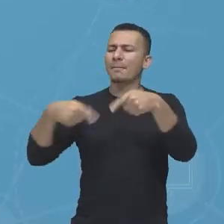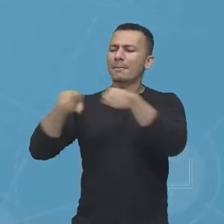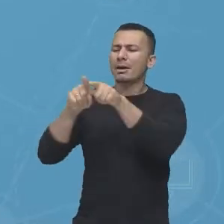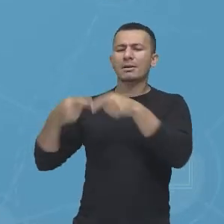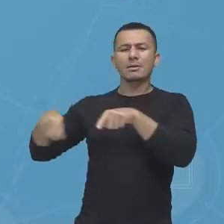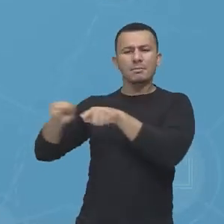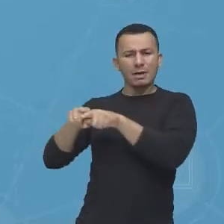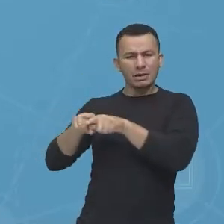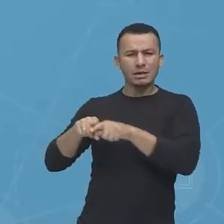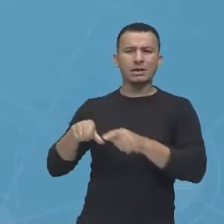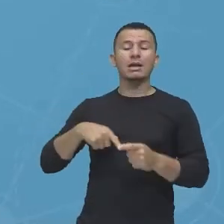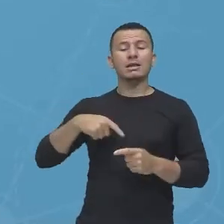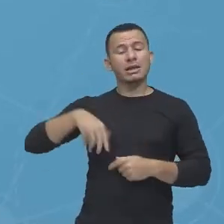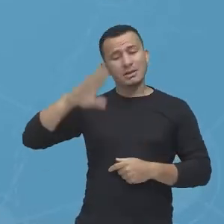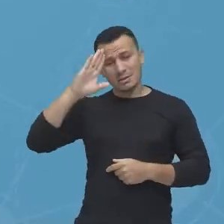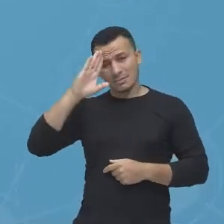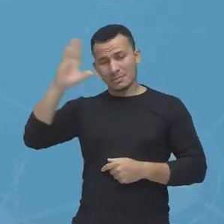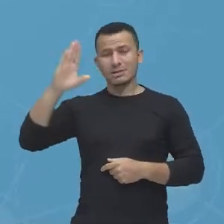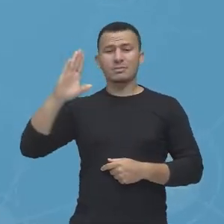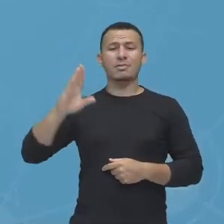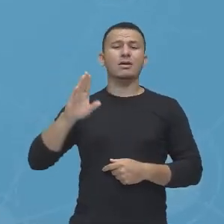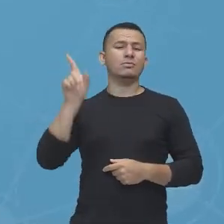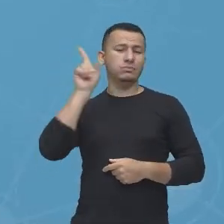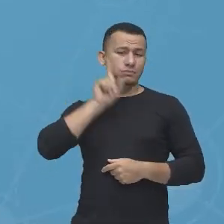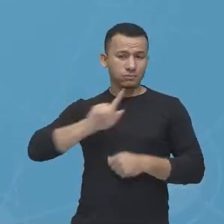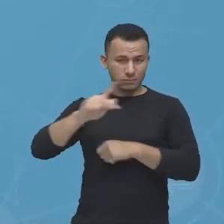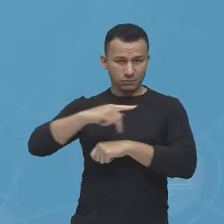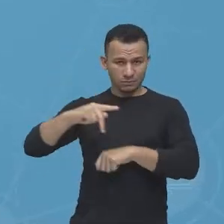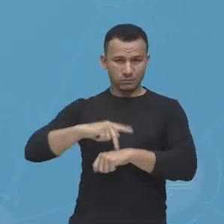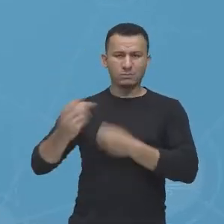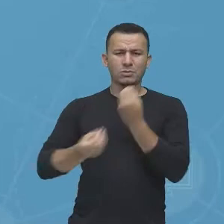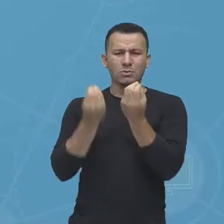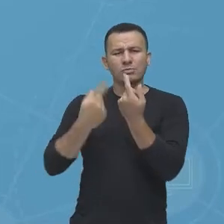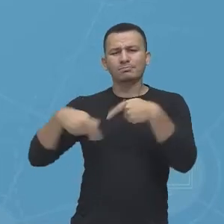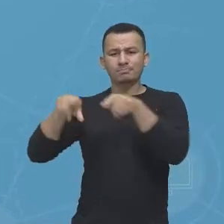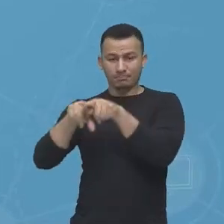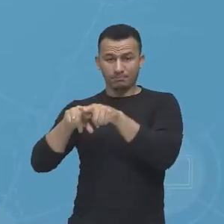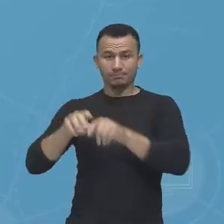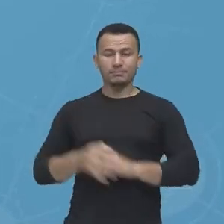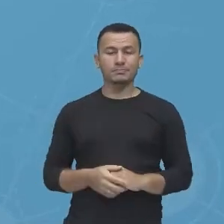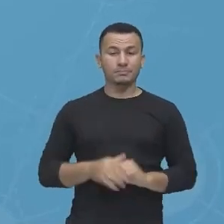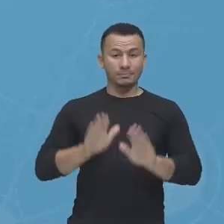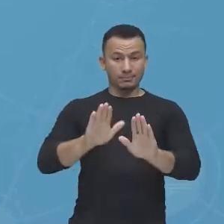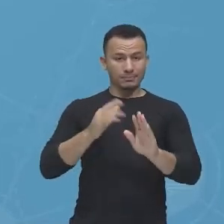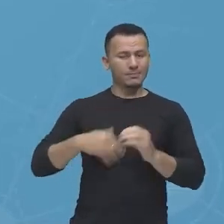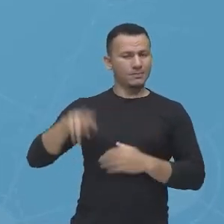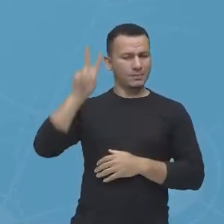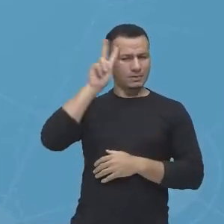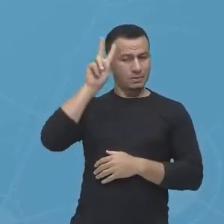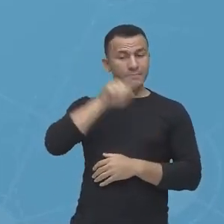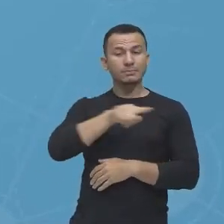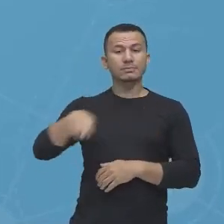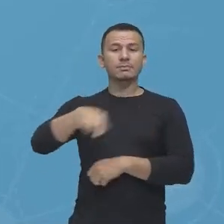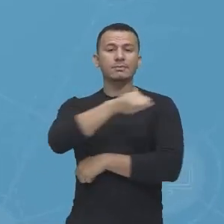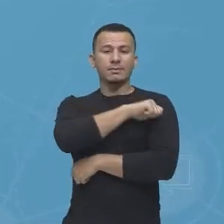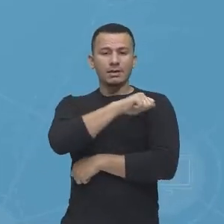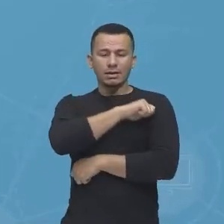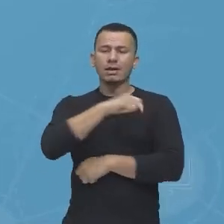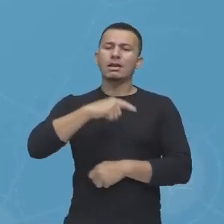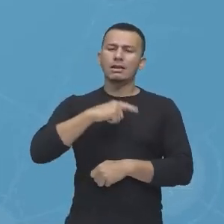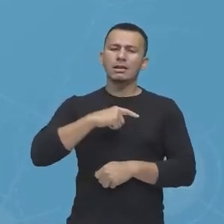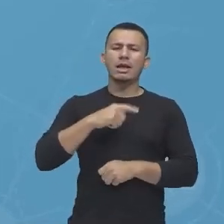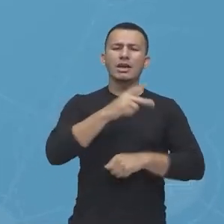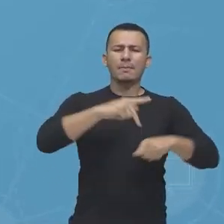ali, né? No caso, principalmente com os Estados Unidos. Tá bom, gente? Lembrando sempre, pessoal do 8º ano, todos